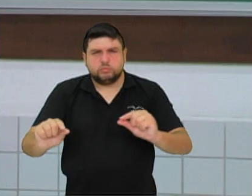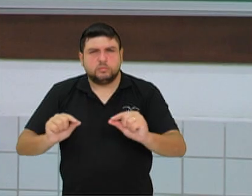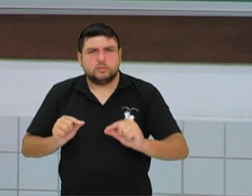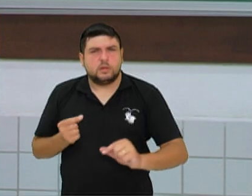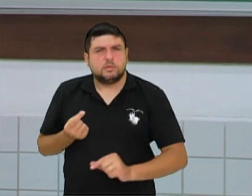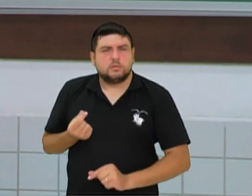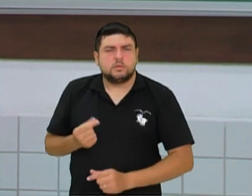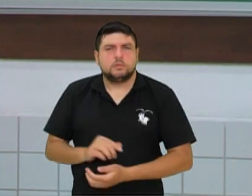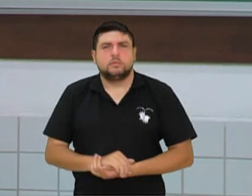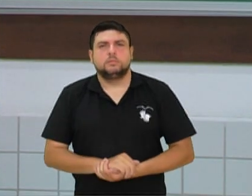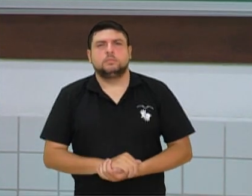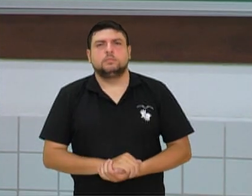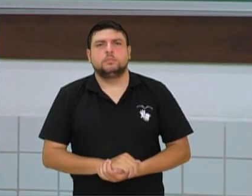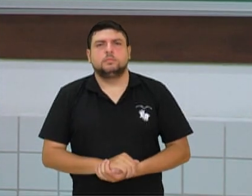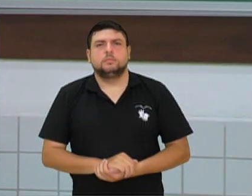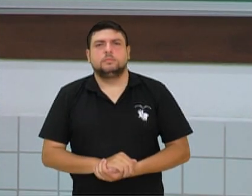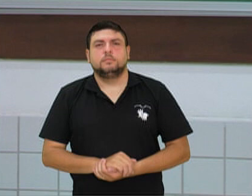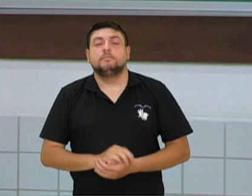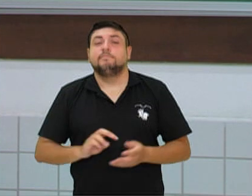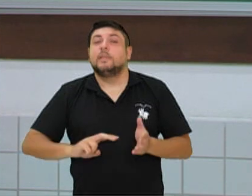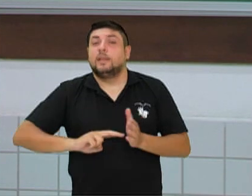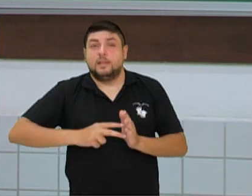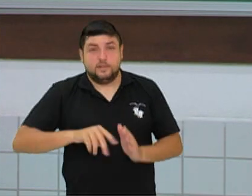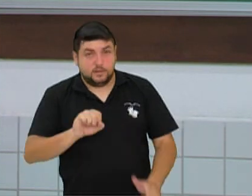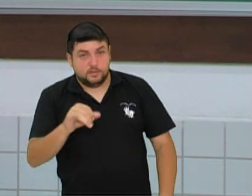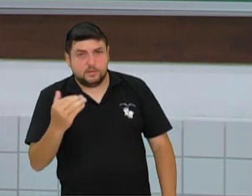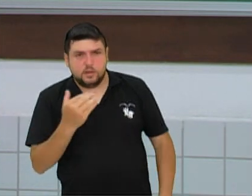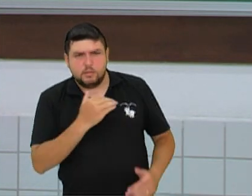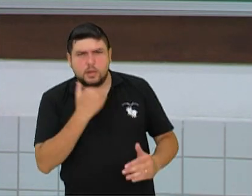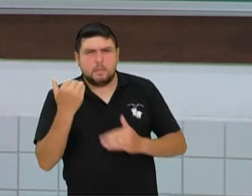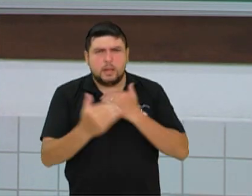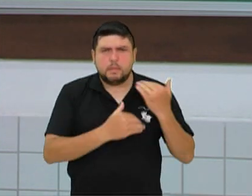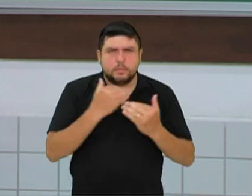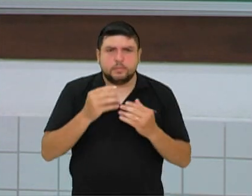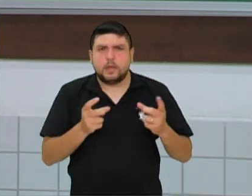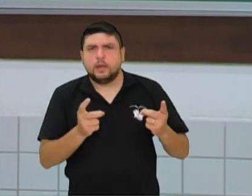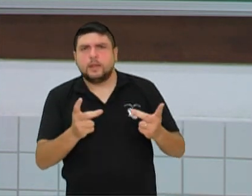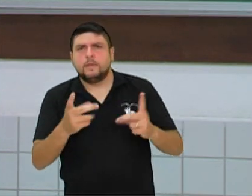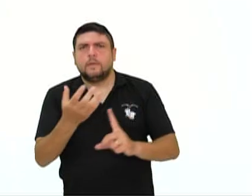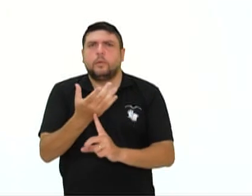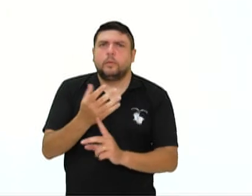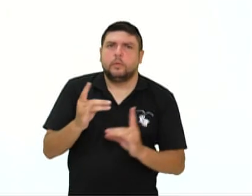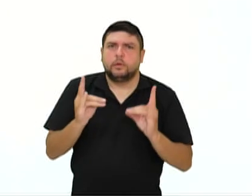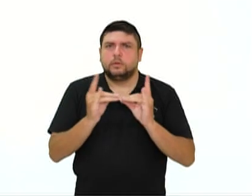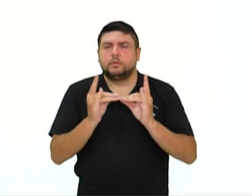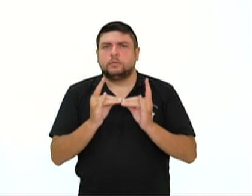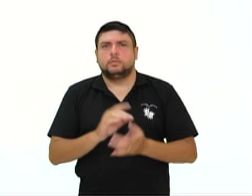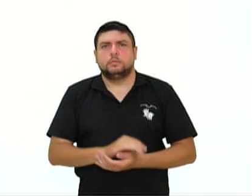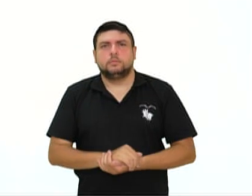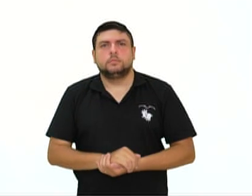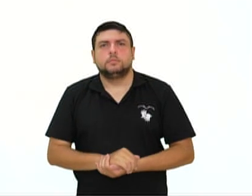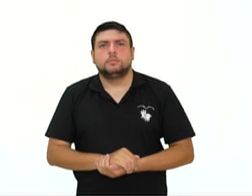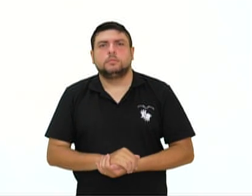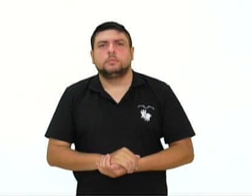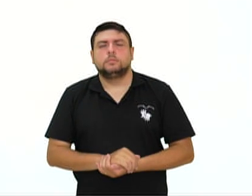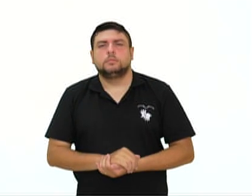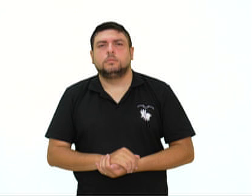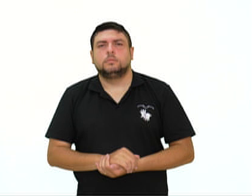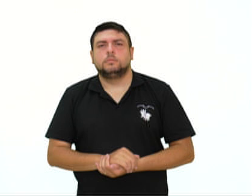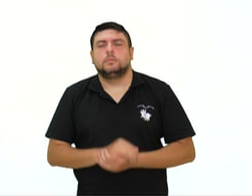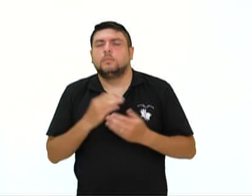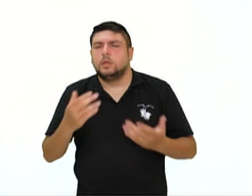Ou seja, quanto mais morrer, melhor para o Abelardo, né? Atividade 3. No seguinte trecho,